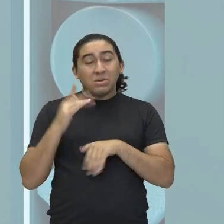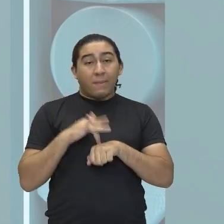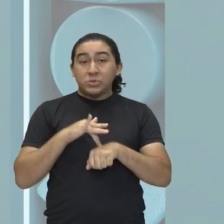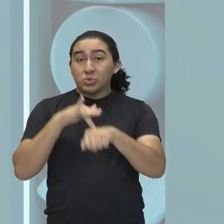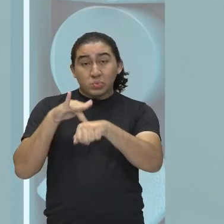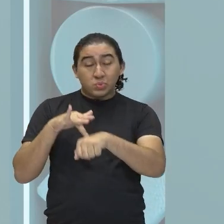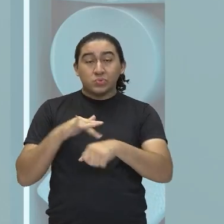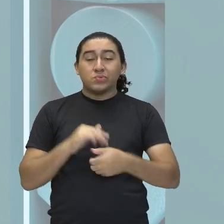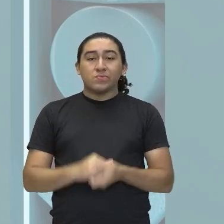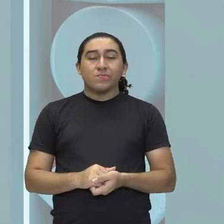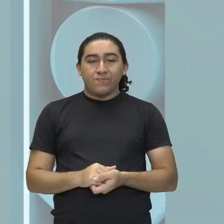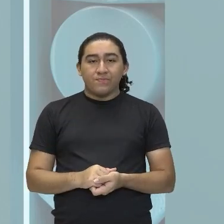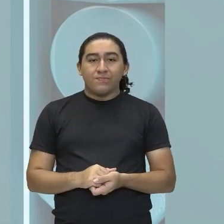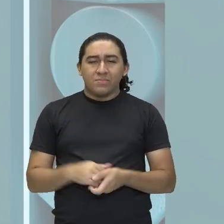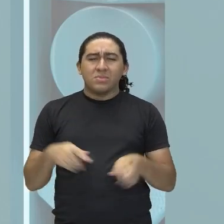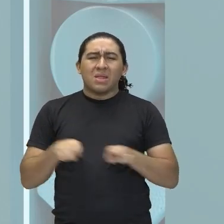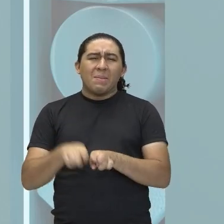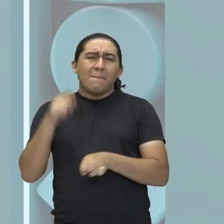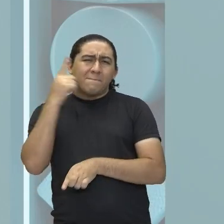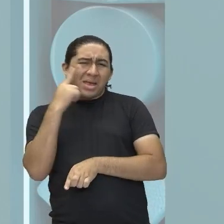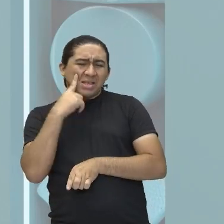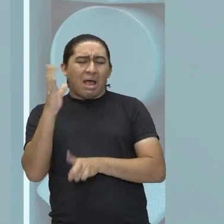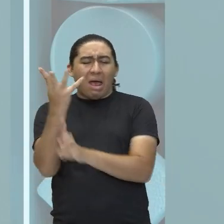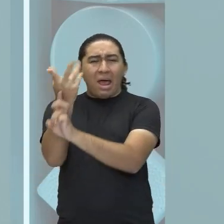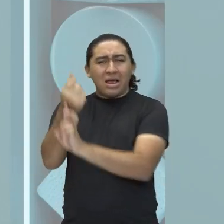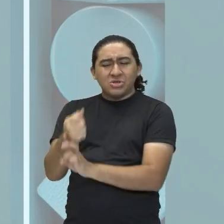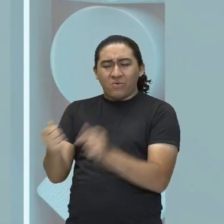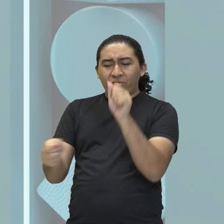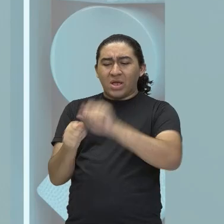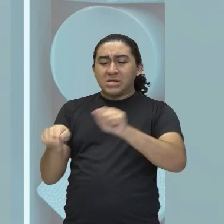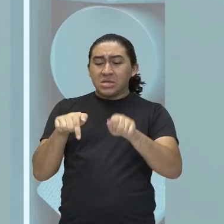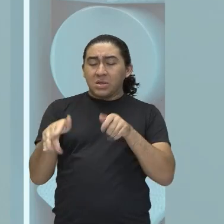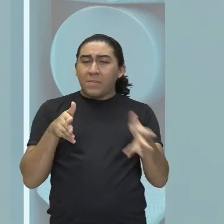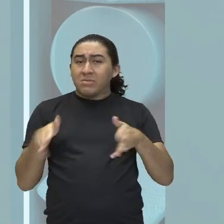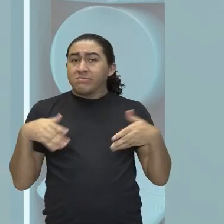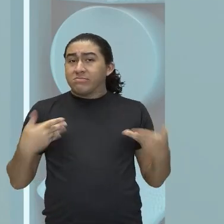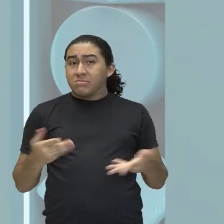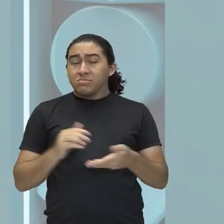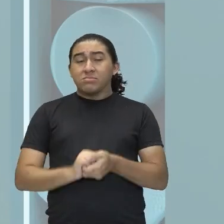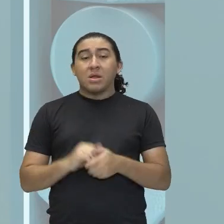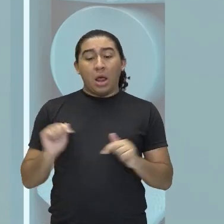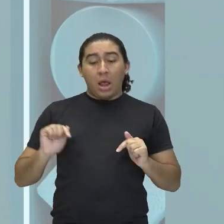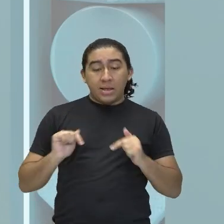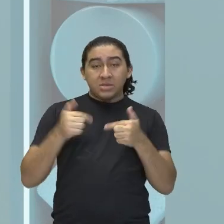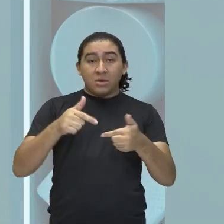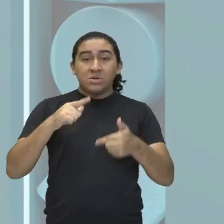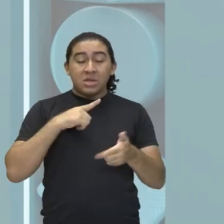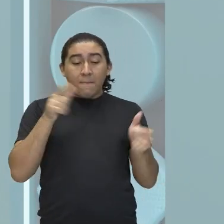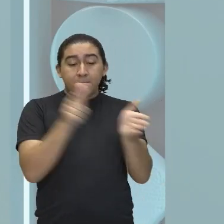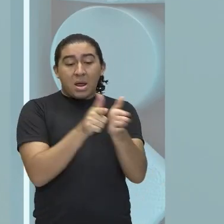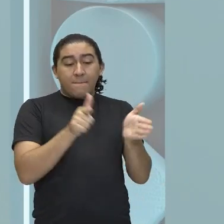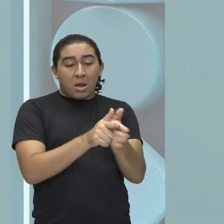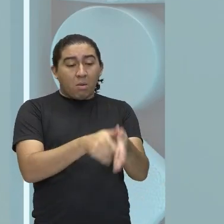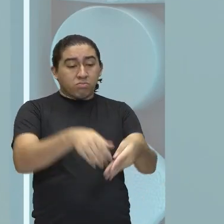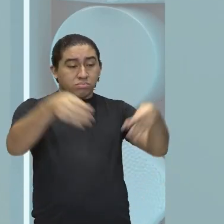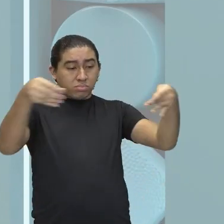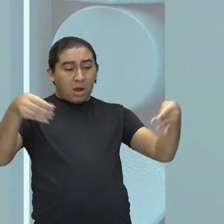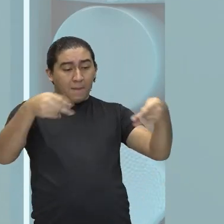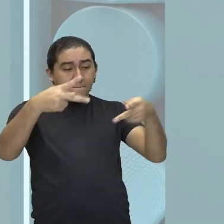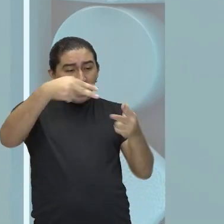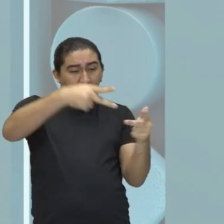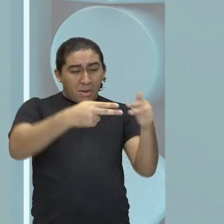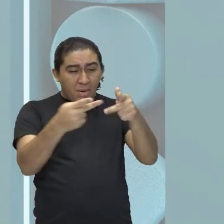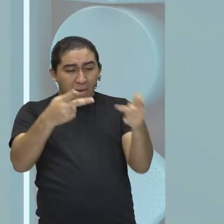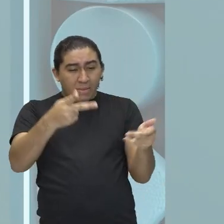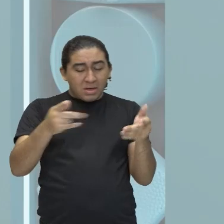questões mais importantes a se pensar e fazer arte nesse período. E observe que o ato de recortar um jornal, um artigo de jornal, misturar as palavras